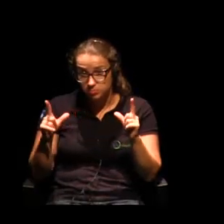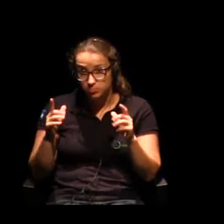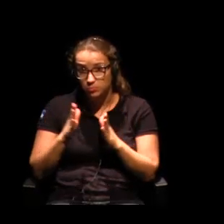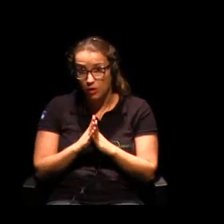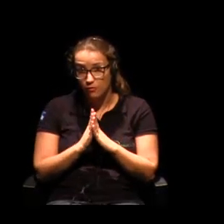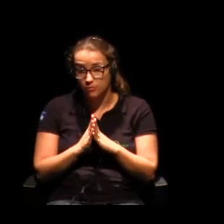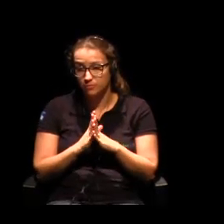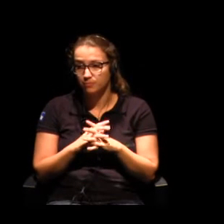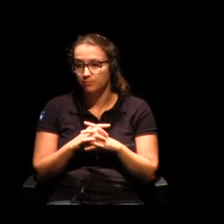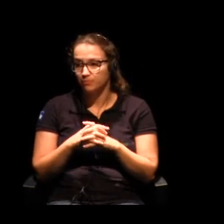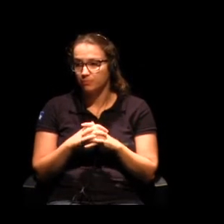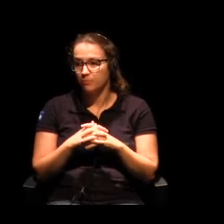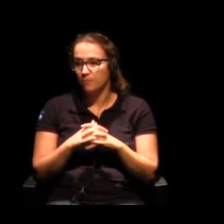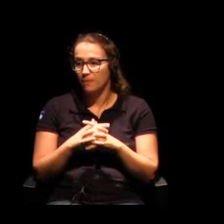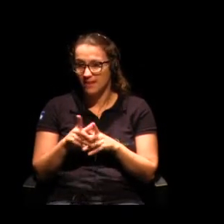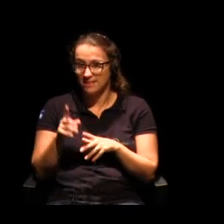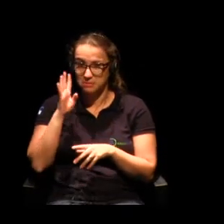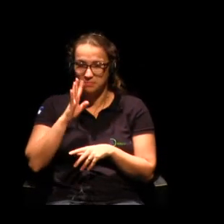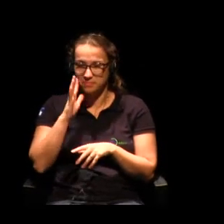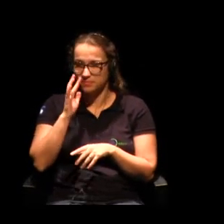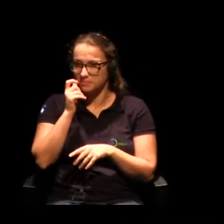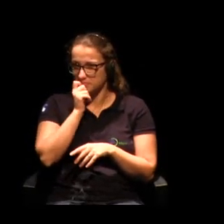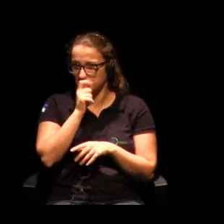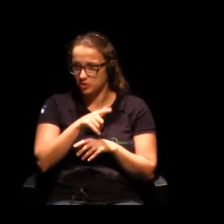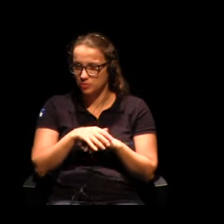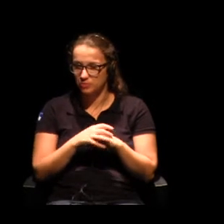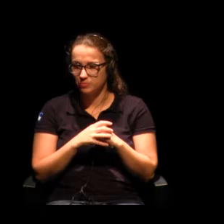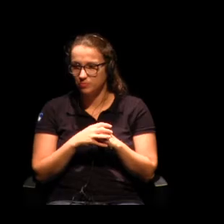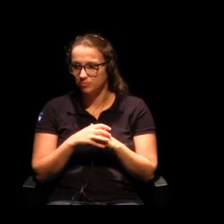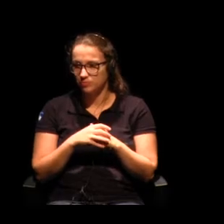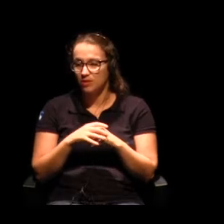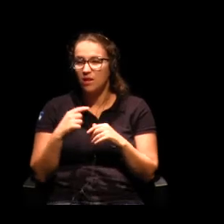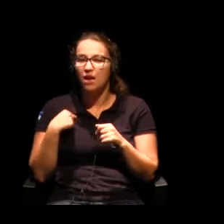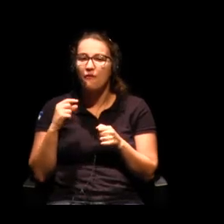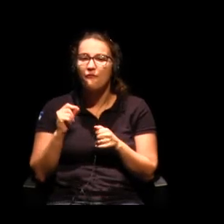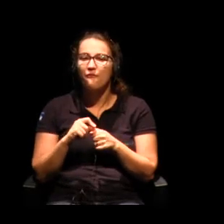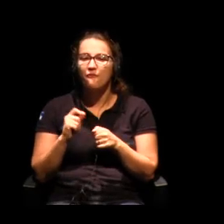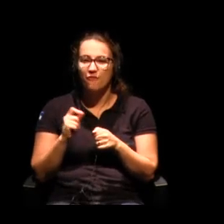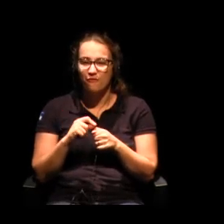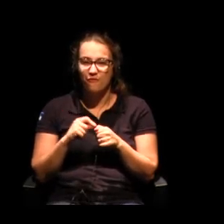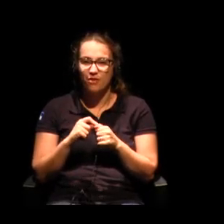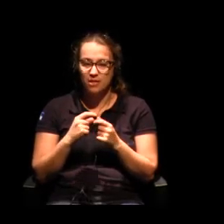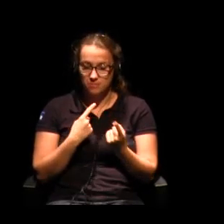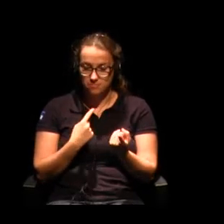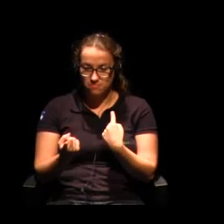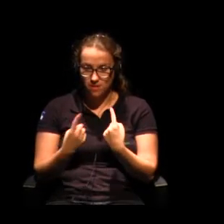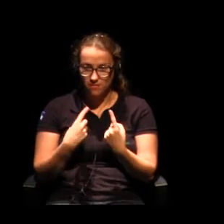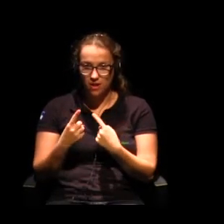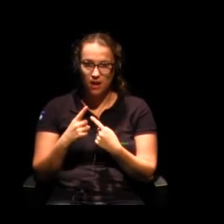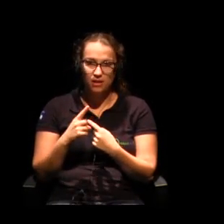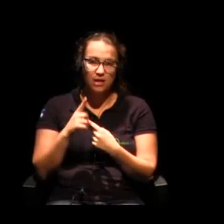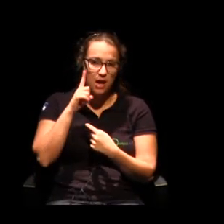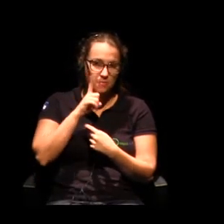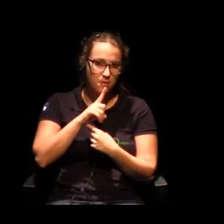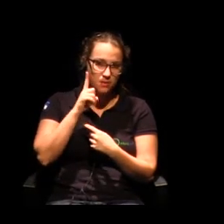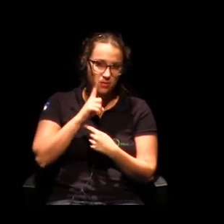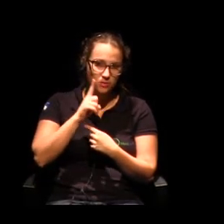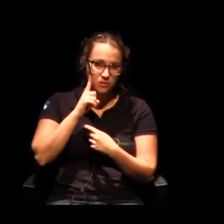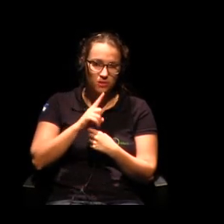noite. Mais um, por favor, para frente. Esse é divertido. Eu fiz